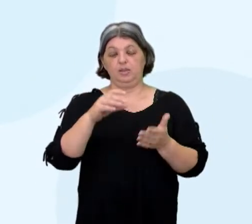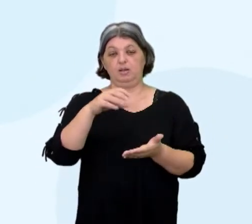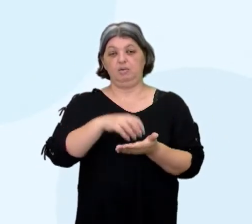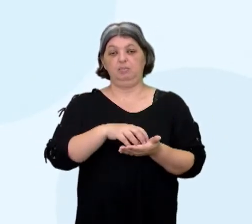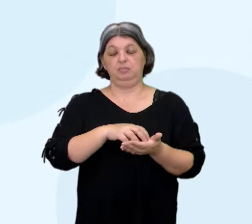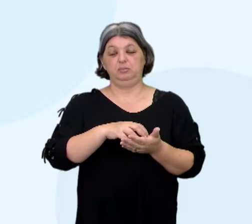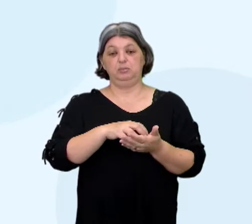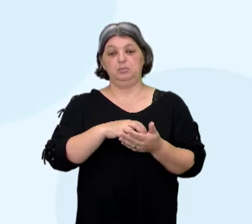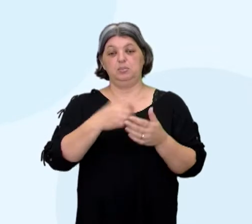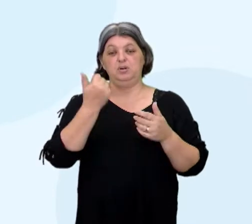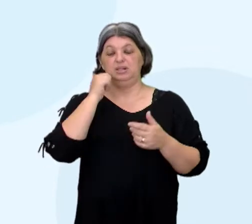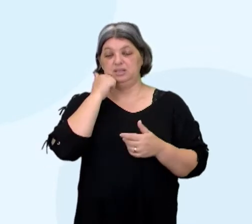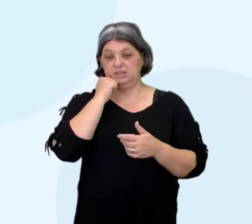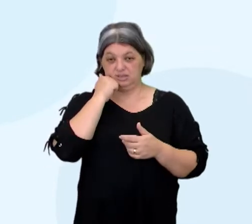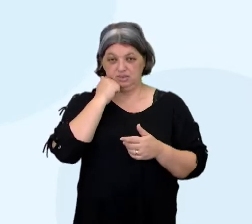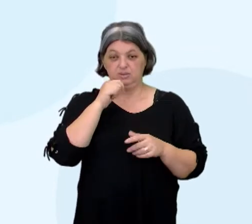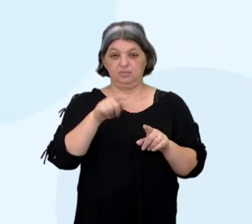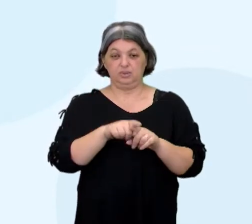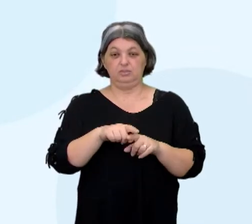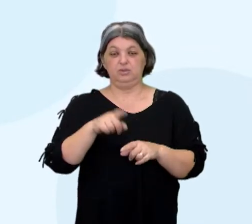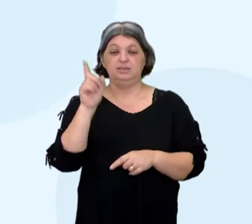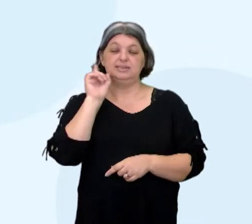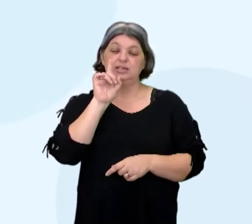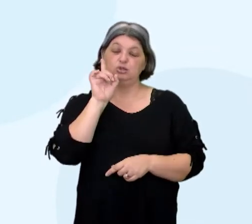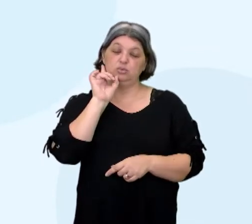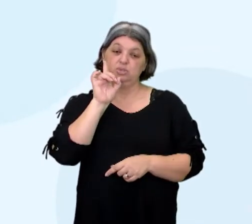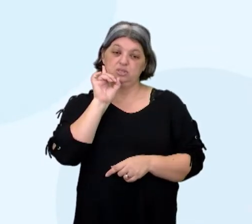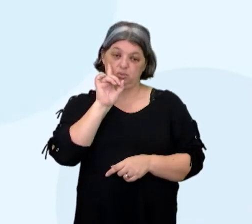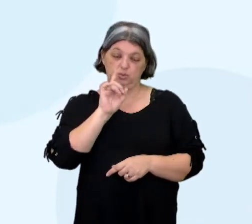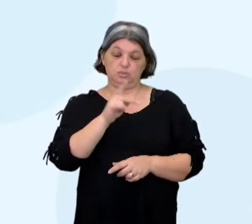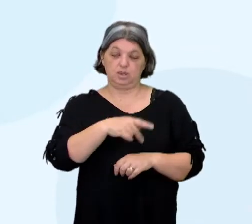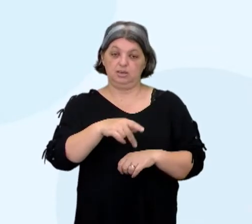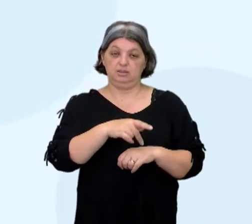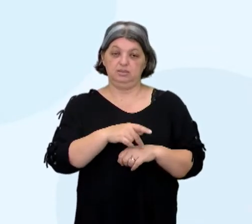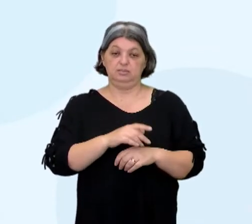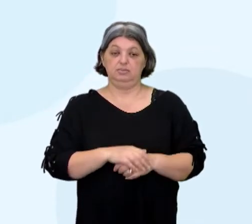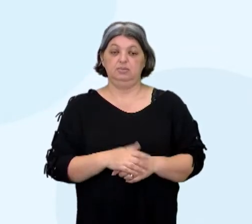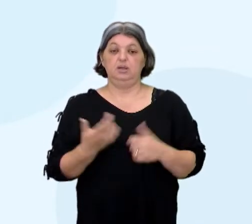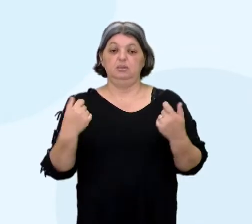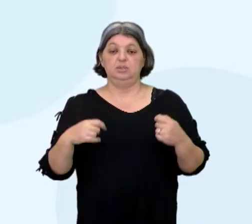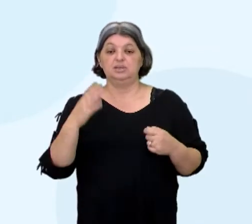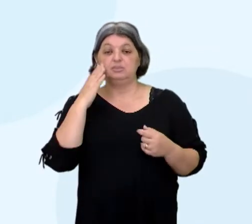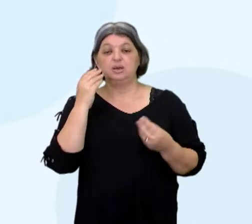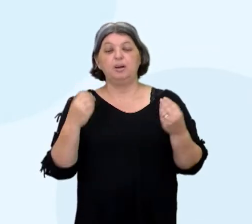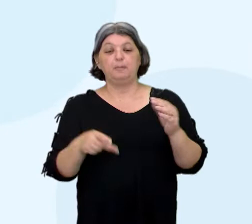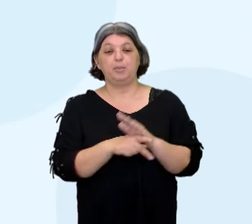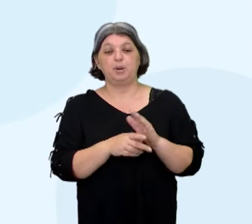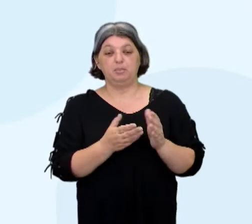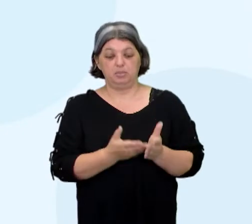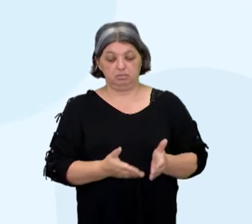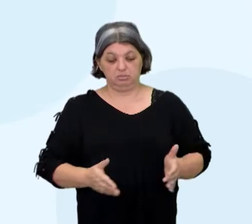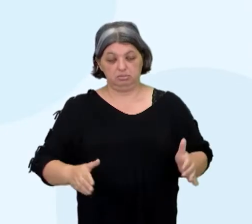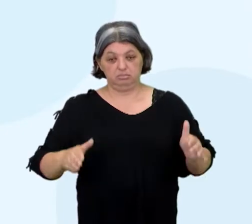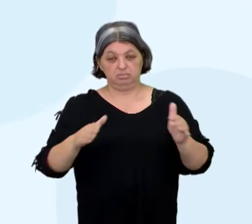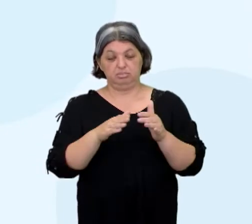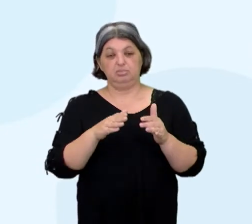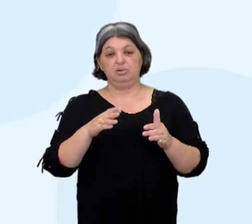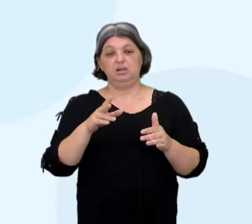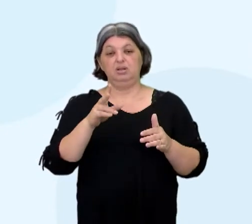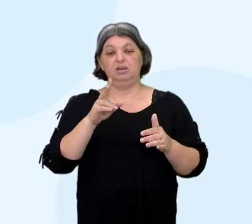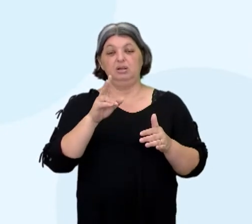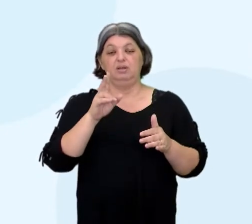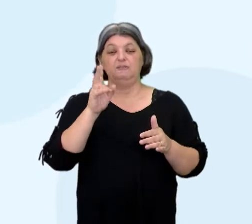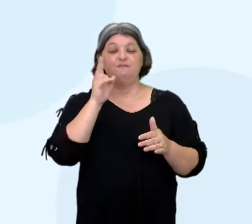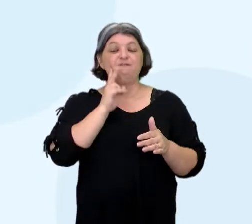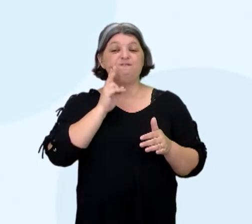Oakland, na Califórnia, nos Estados Unidos. Olha que interessante aí. Então, na realidade, isso aí consistia... Isso aí é uma jarra de vinho, né? Ela é utilizada aí como